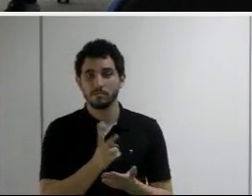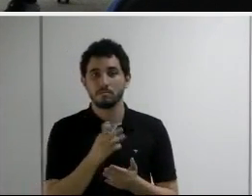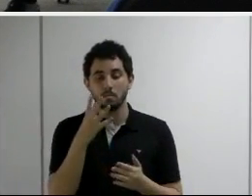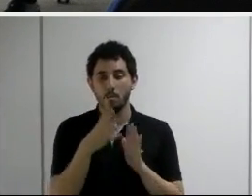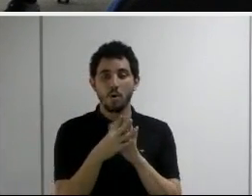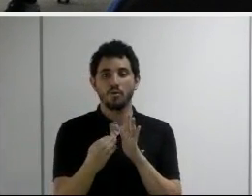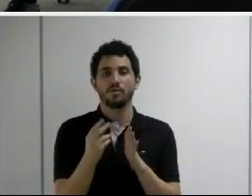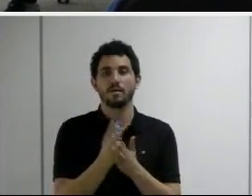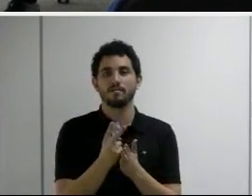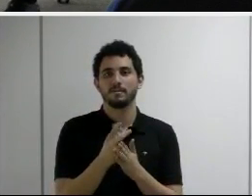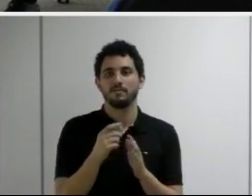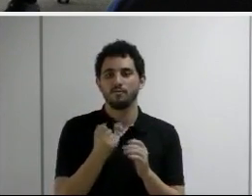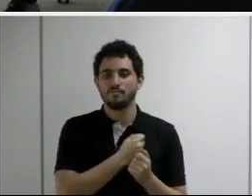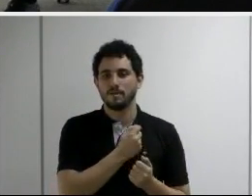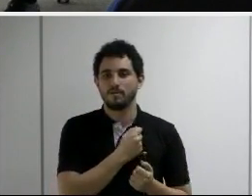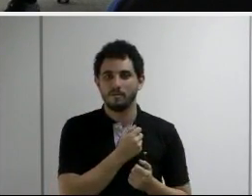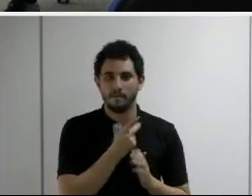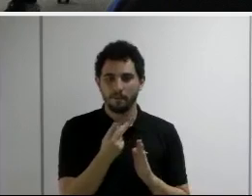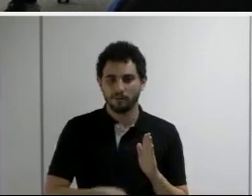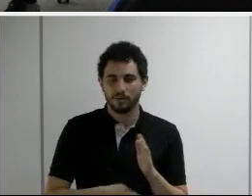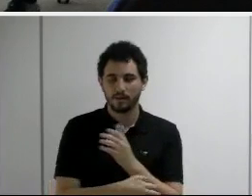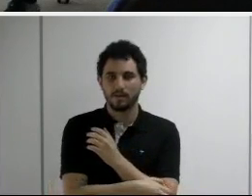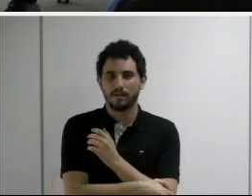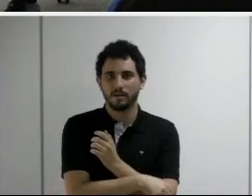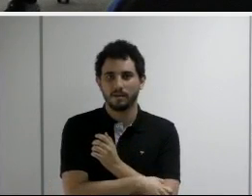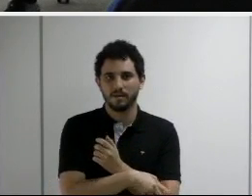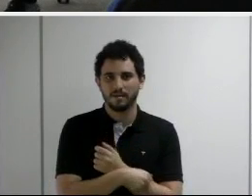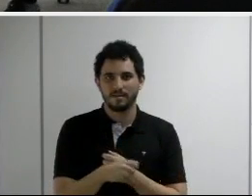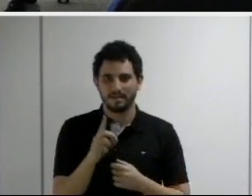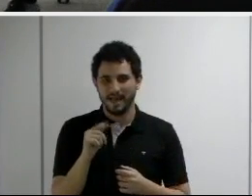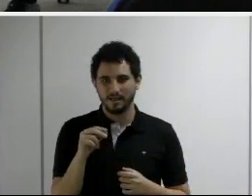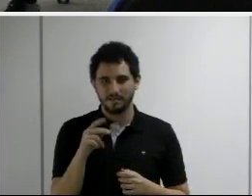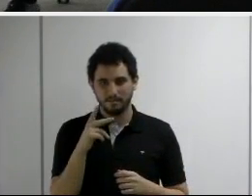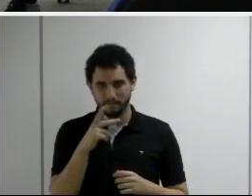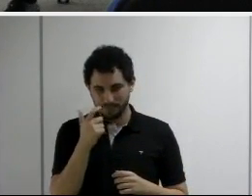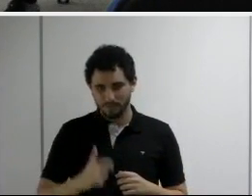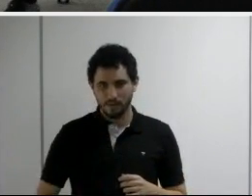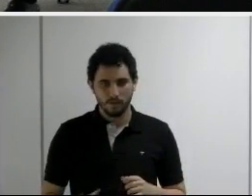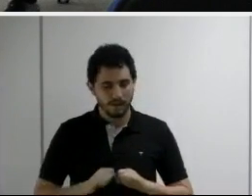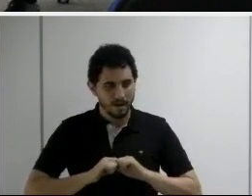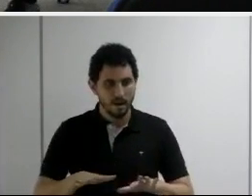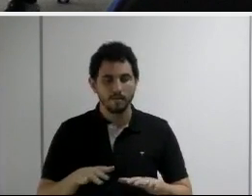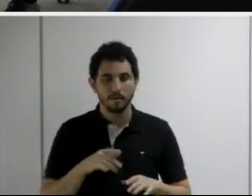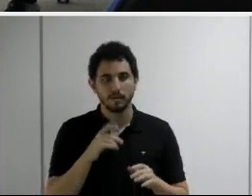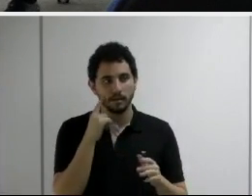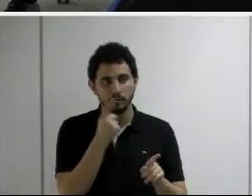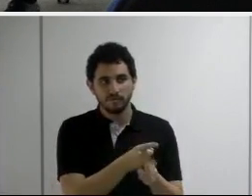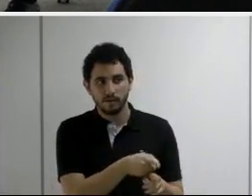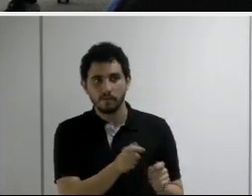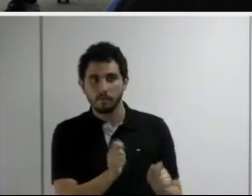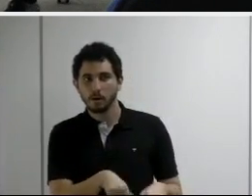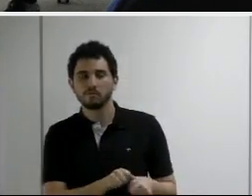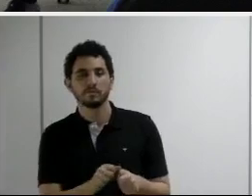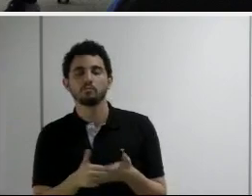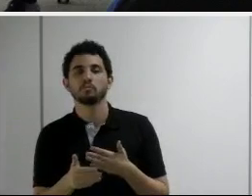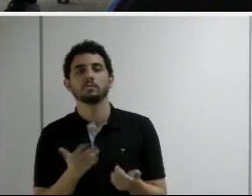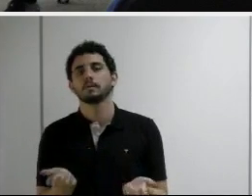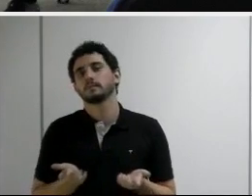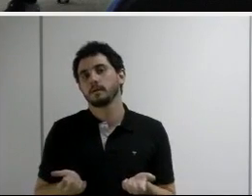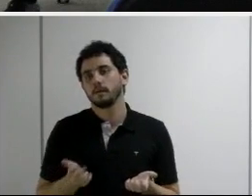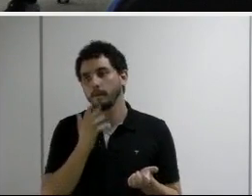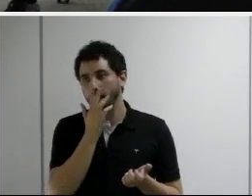modelo, não vou nem citar o número do projeto, em que o projeto definia dado pessoal como soldado que claramente identificava alguém e a propósito pode fazer o que quiser com ele. Quer